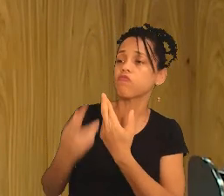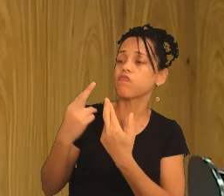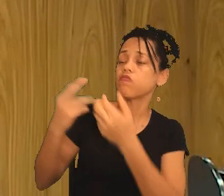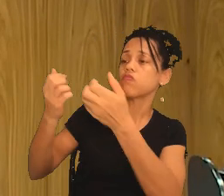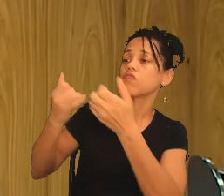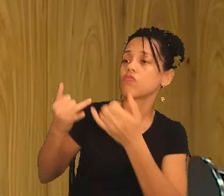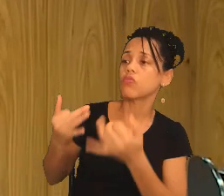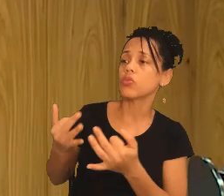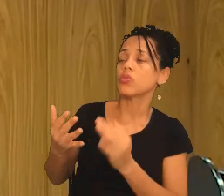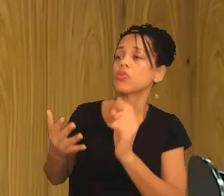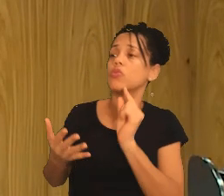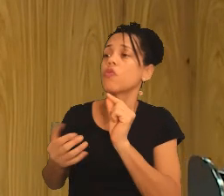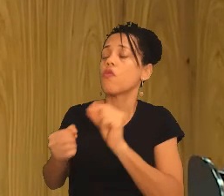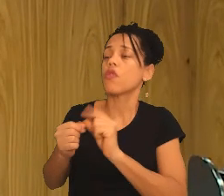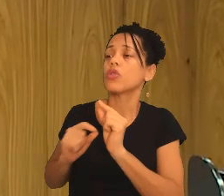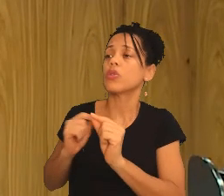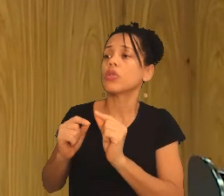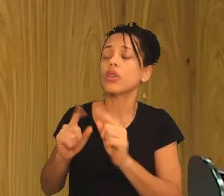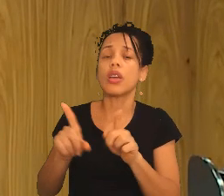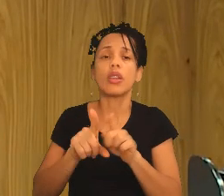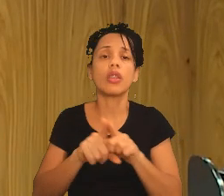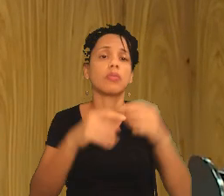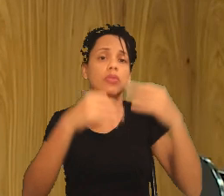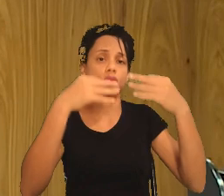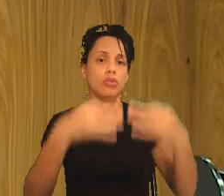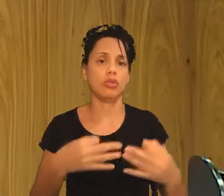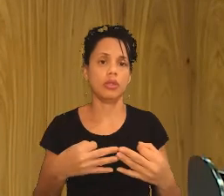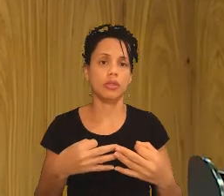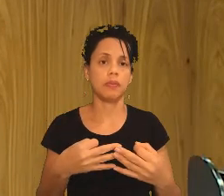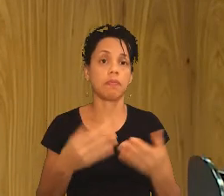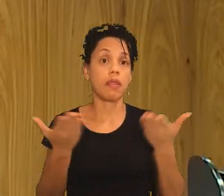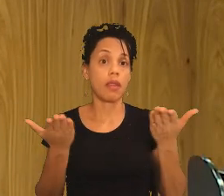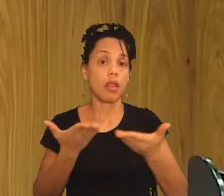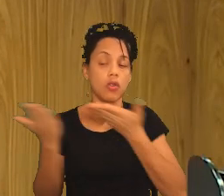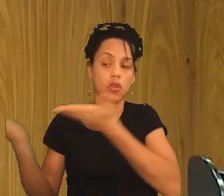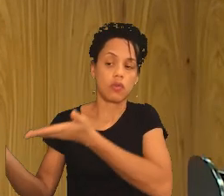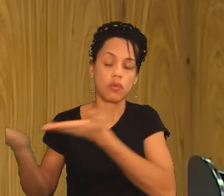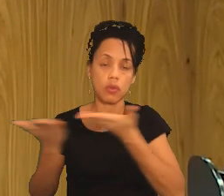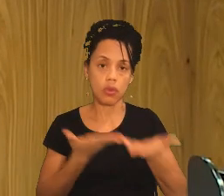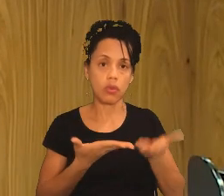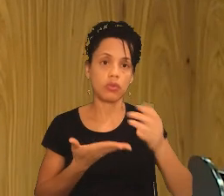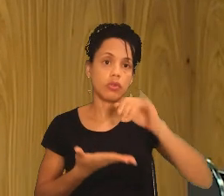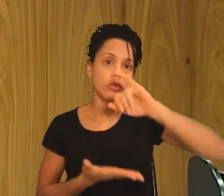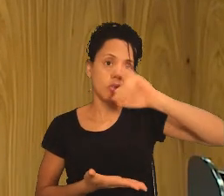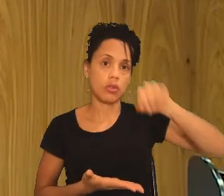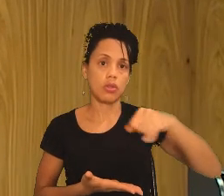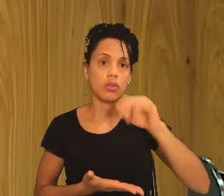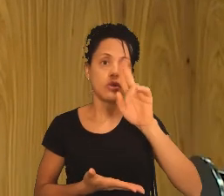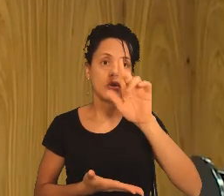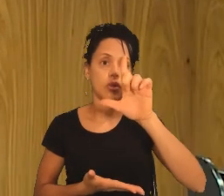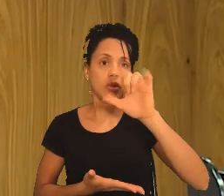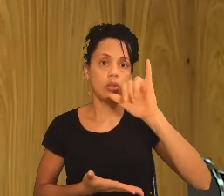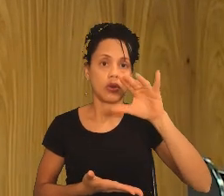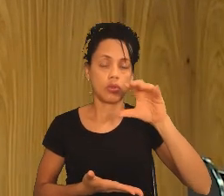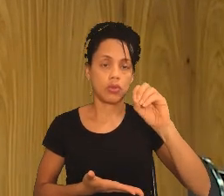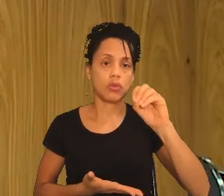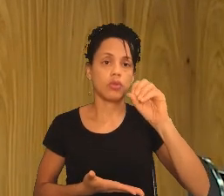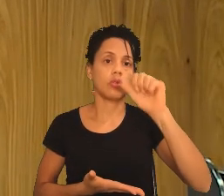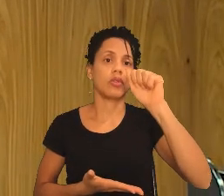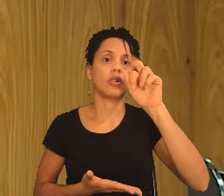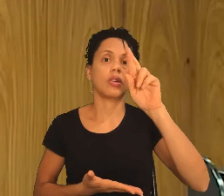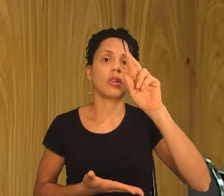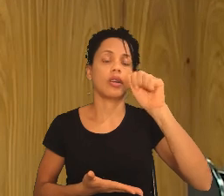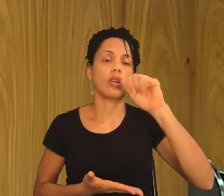ver que por trás dos autos e dos processos há pessoas esperando respostas mais efetivas e